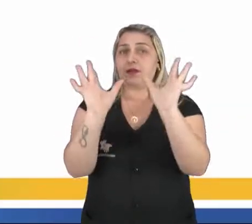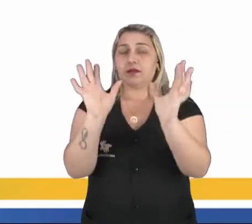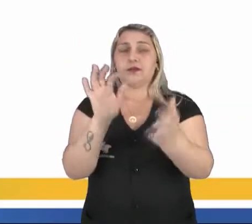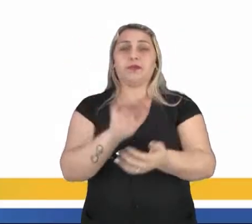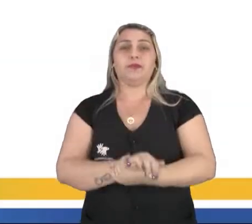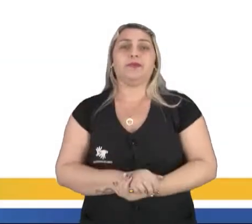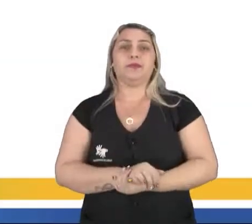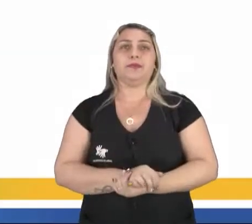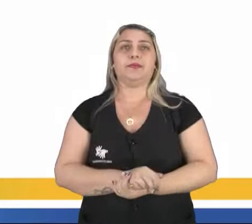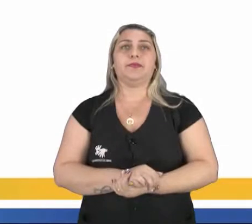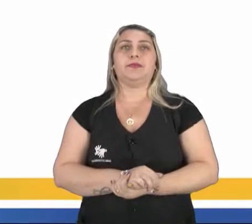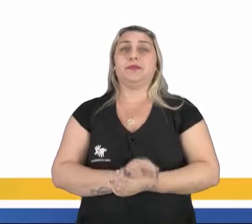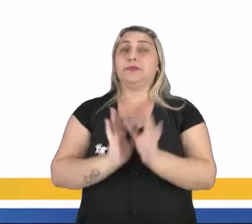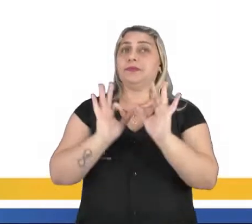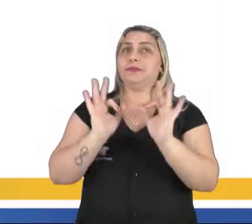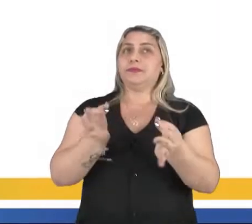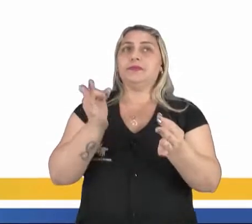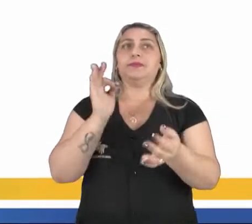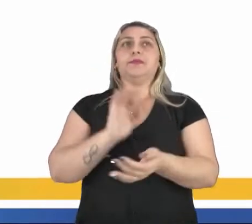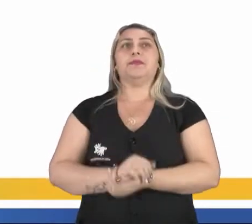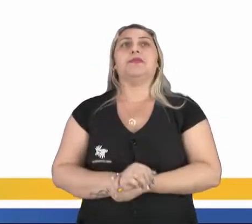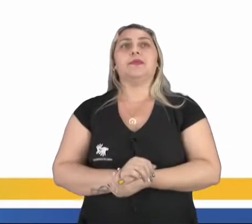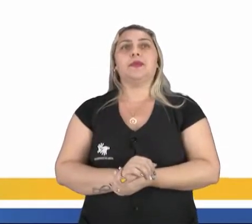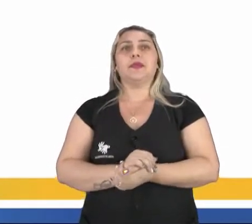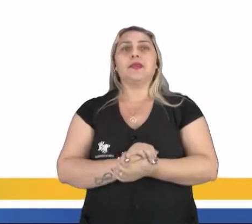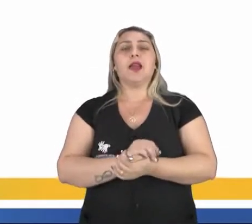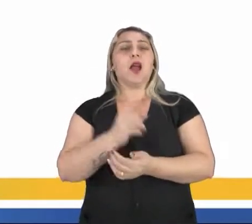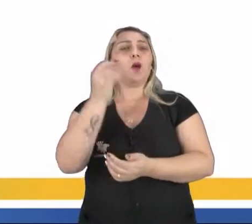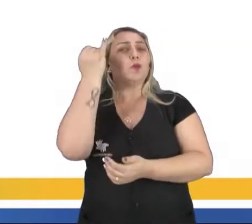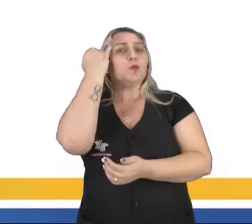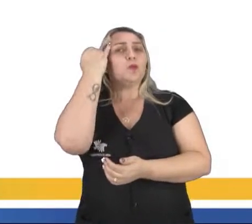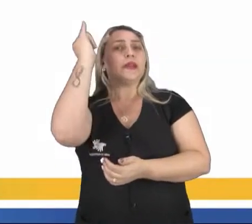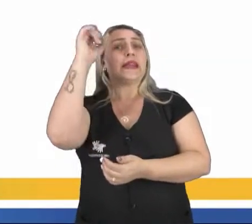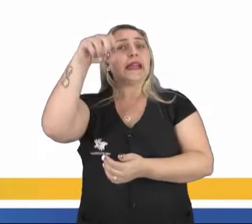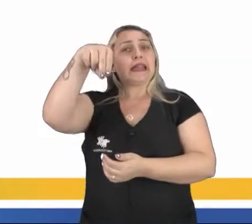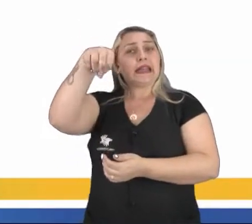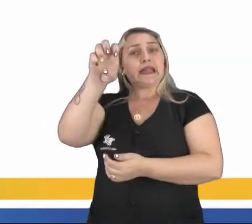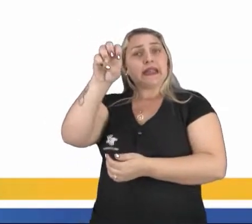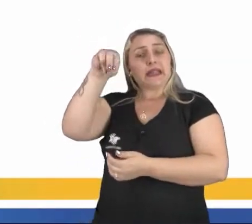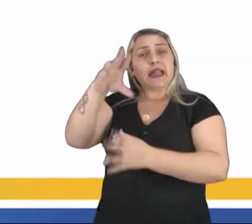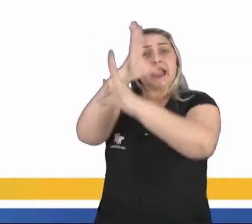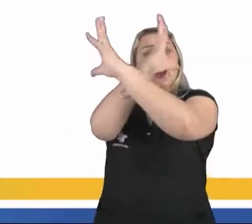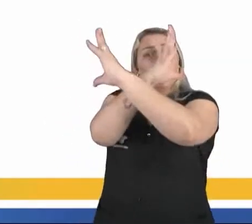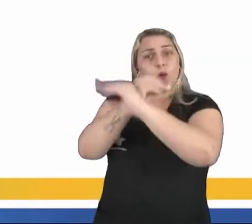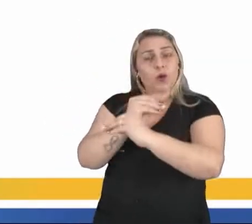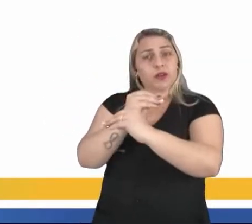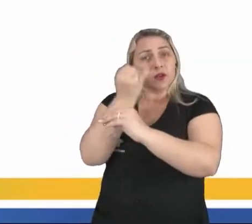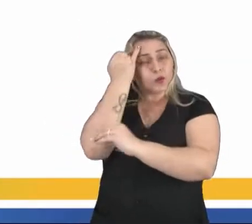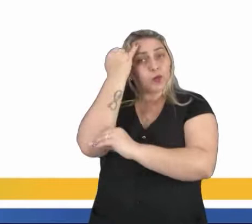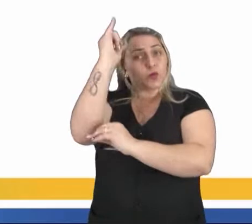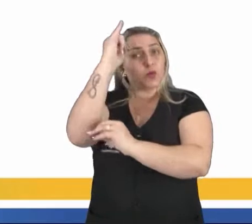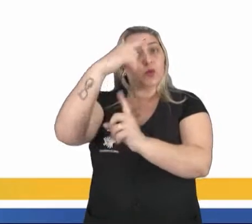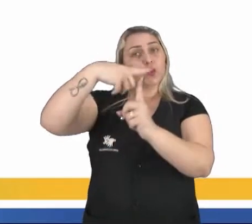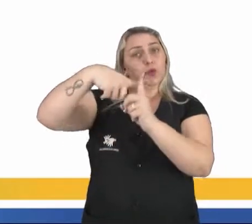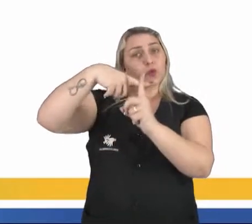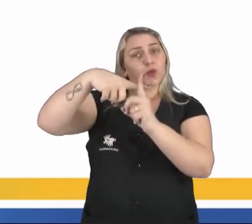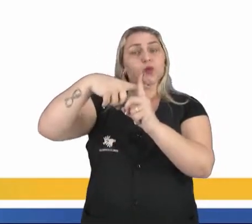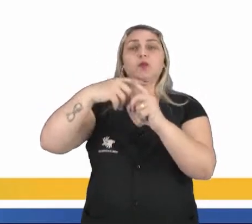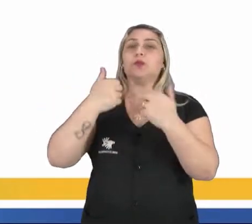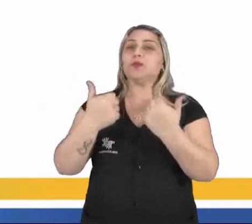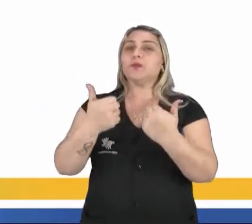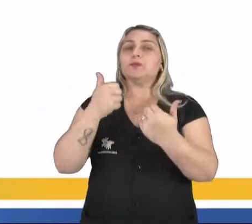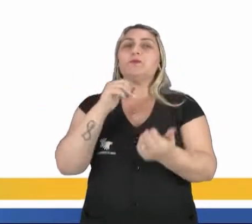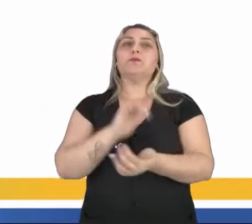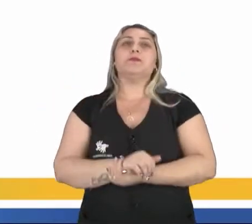casa, nem o carro, tá certo? Então, ali é uma ideia, esse nem, essa conjunção aí trouxe uma ideia de soma. Não vou